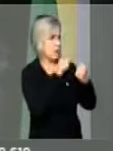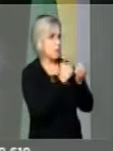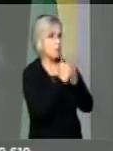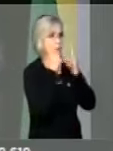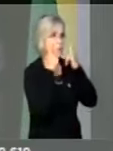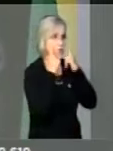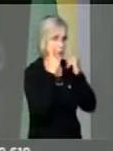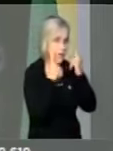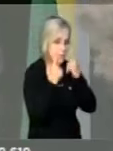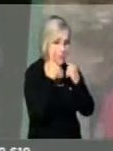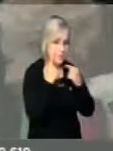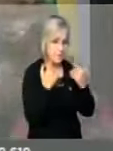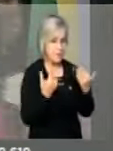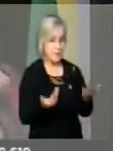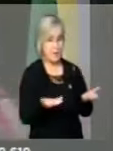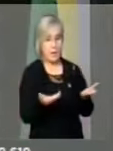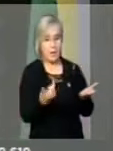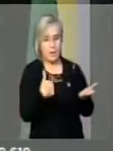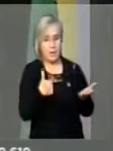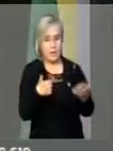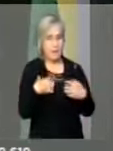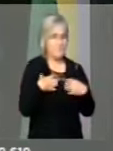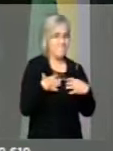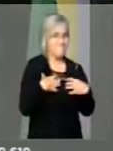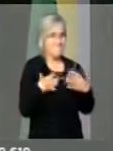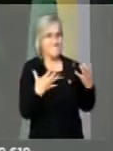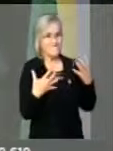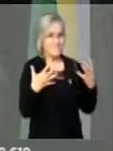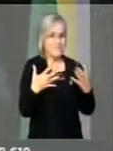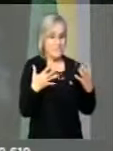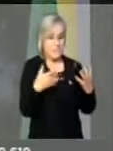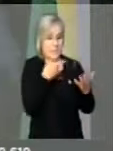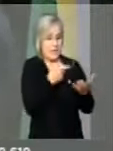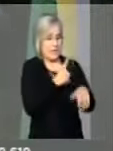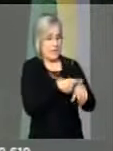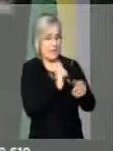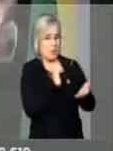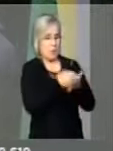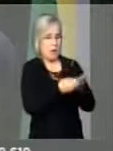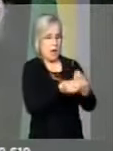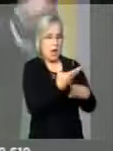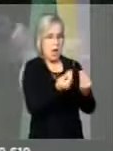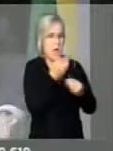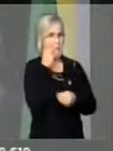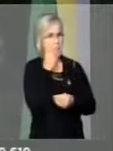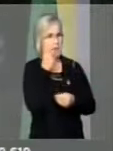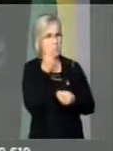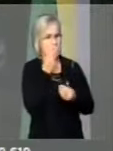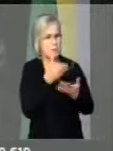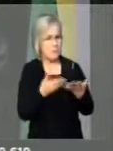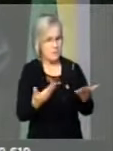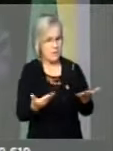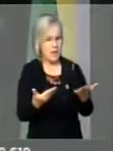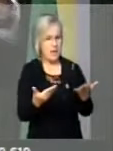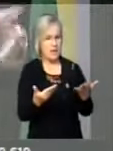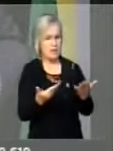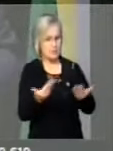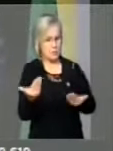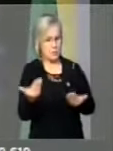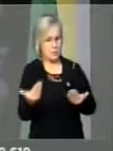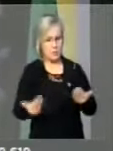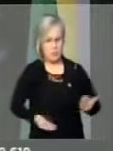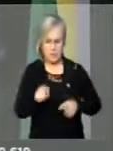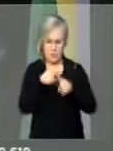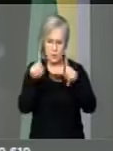chorar. E aí eu fiquei um pouco desconcertado ali naquele ambiente, muitos deputados e os servidores da